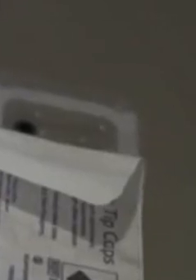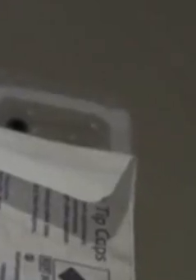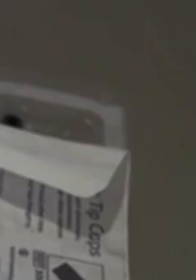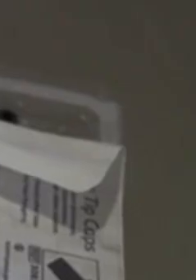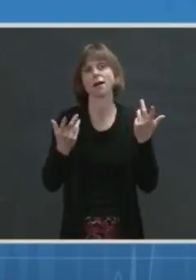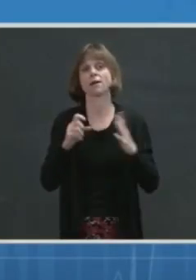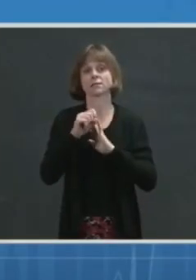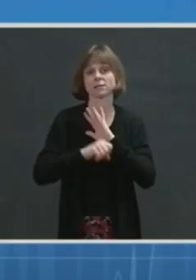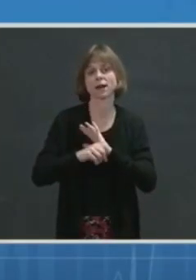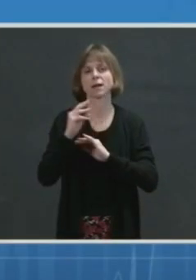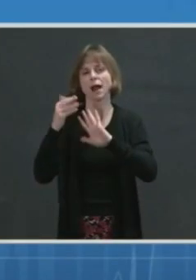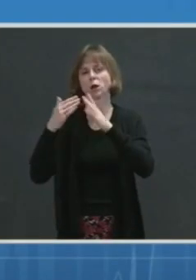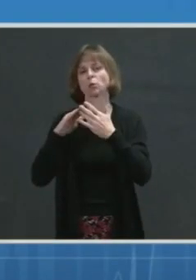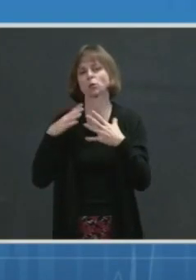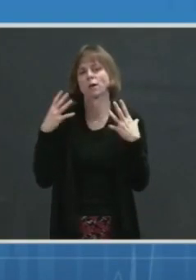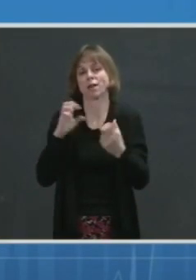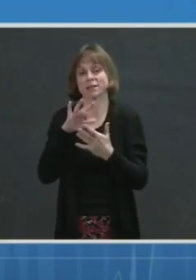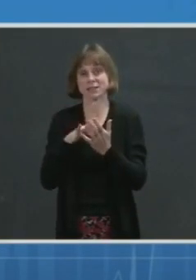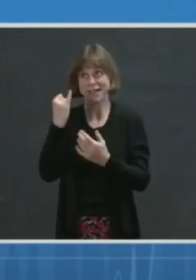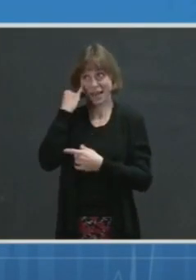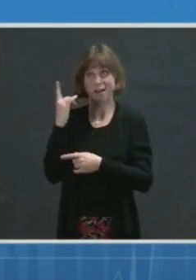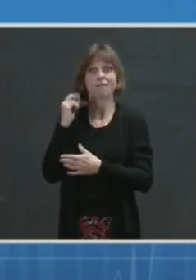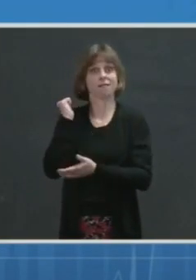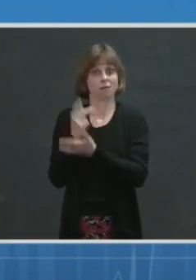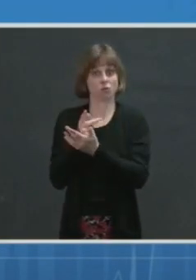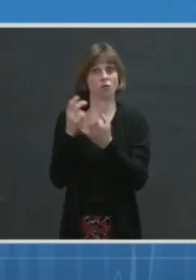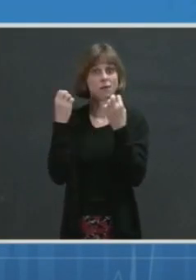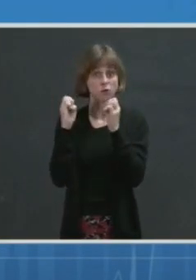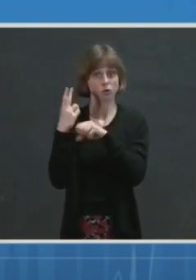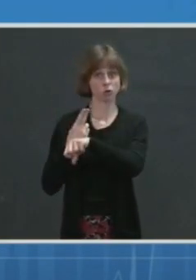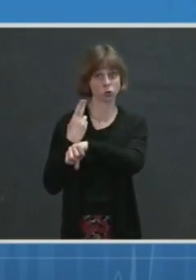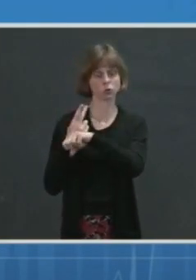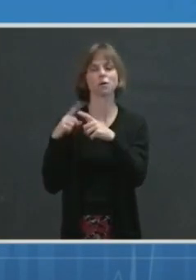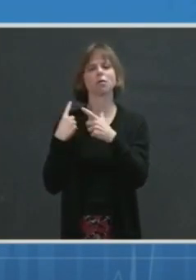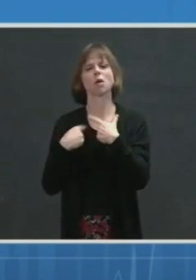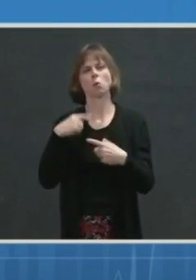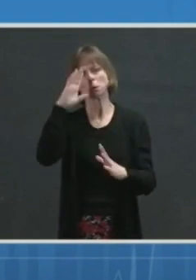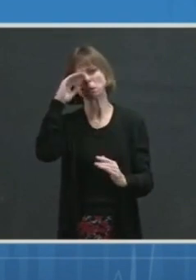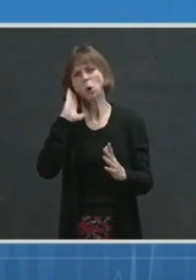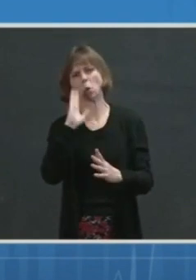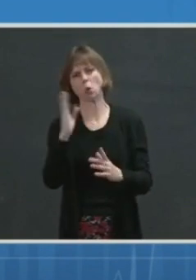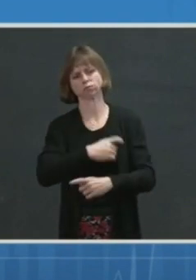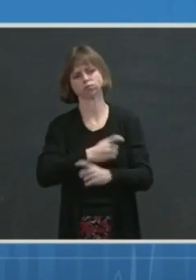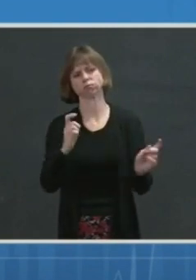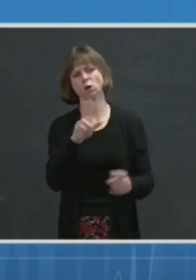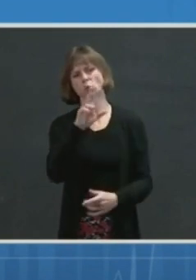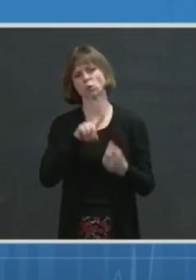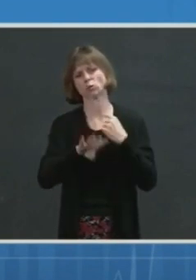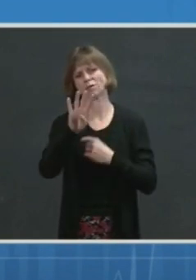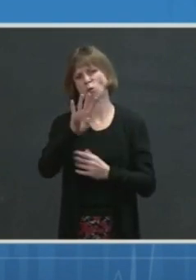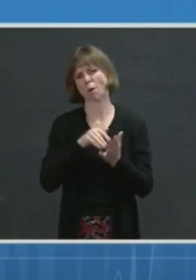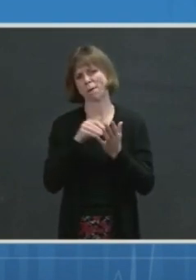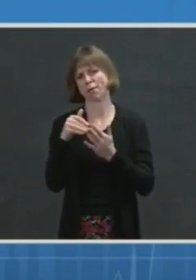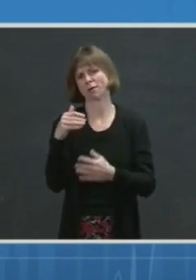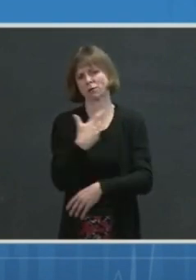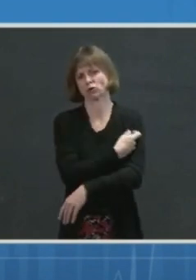FDA. Se uma autorização de uso de emergência for emitida, prevemos a alocação de 3 a 4 milhões de doses da vacina